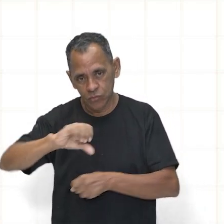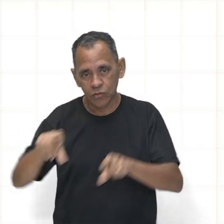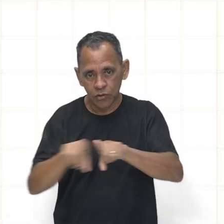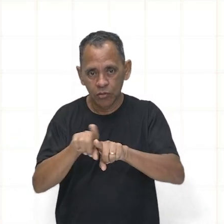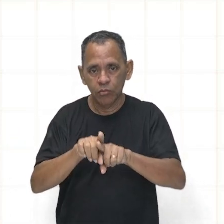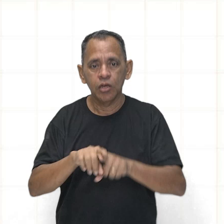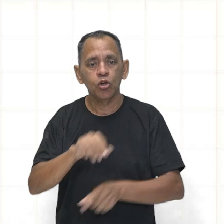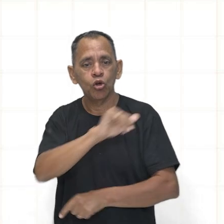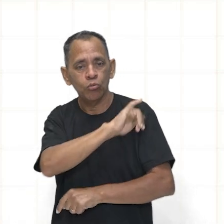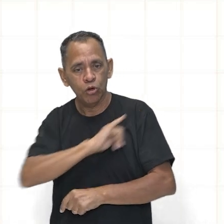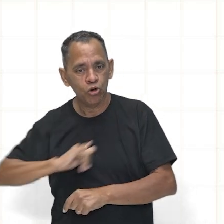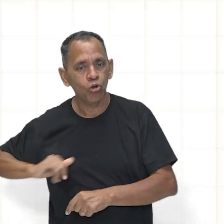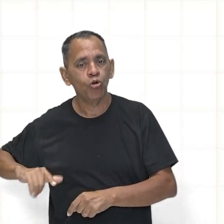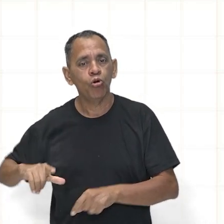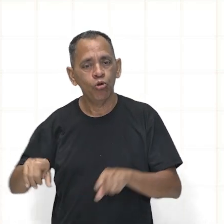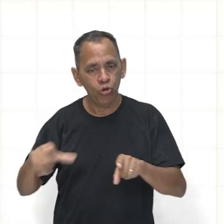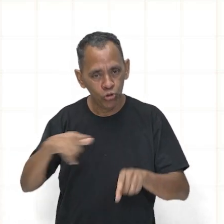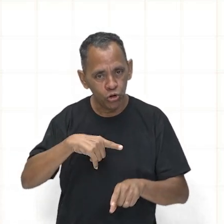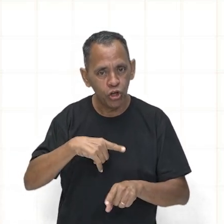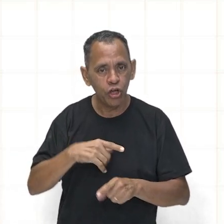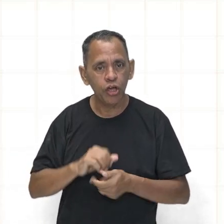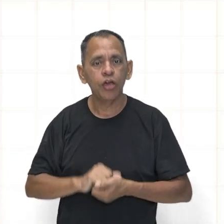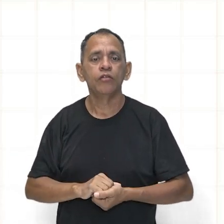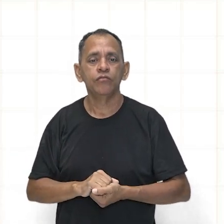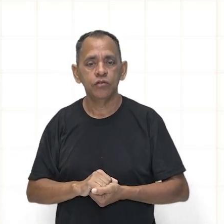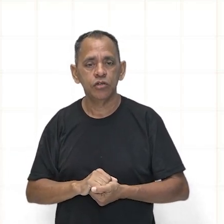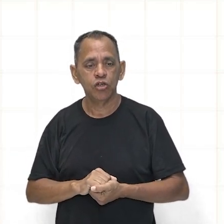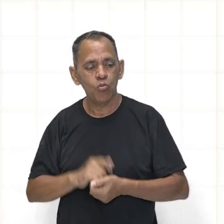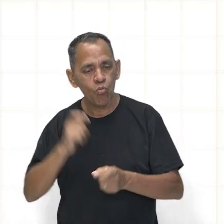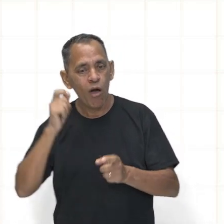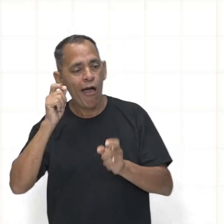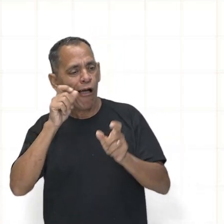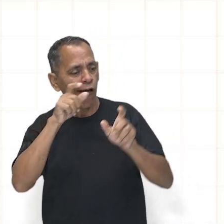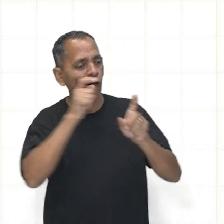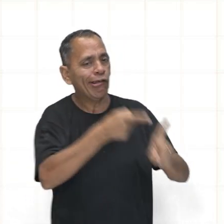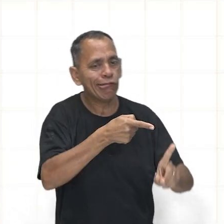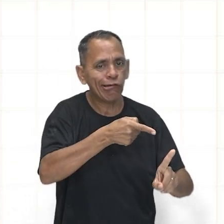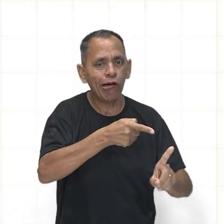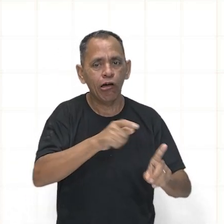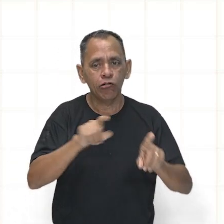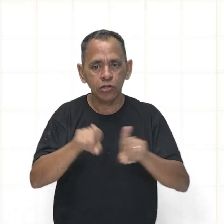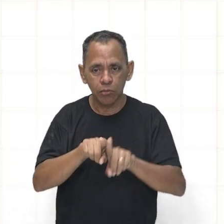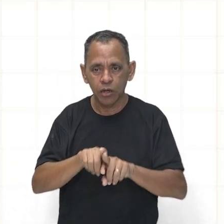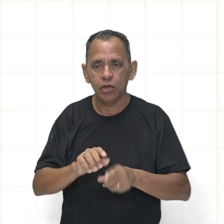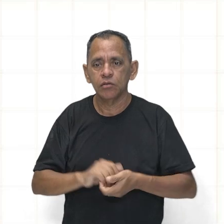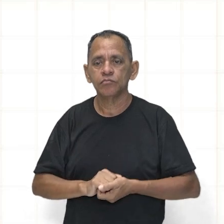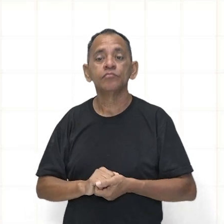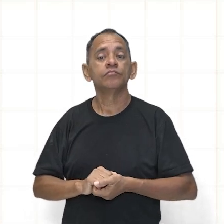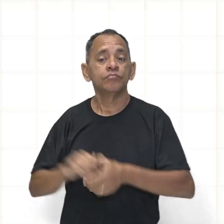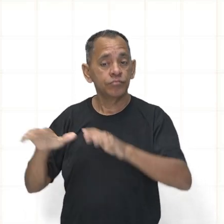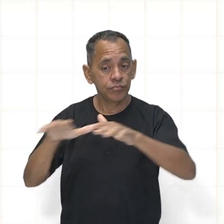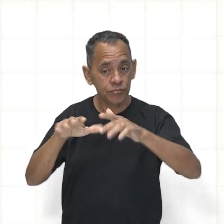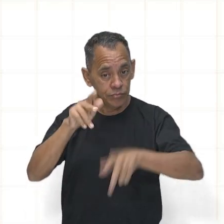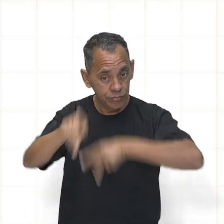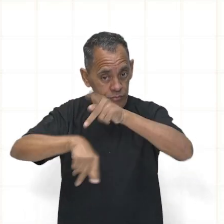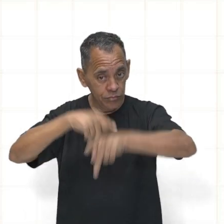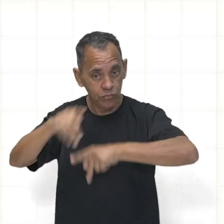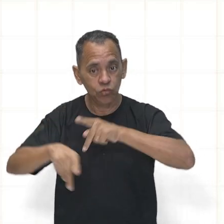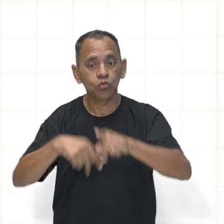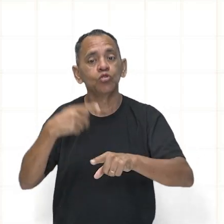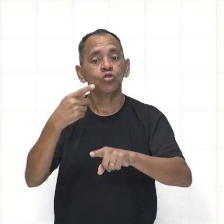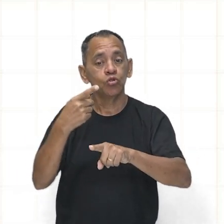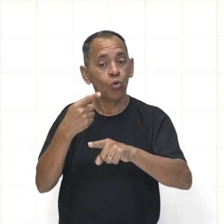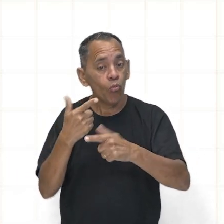ele sofreu um atentado. Ele claro, não morreu, mas as manifestações públicas começaram a ser